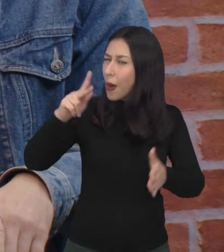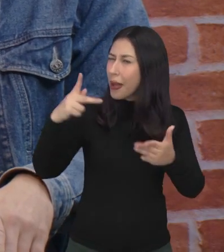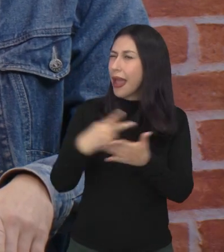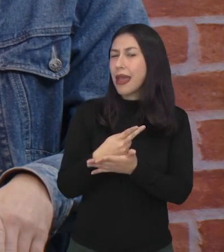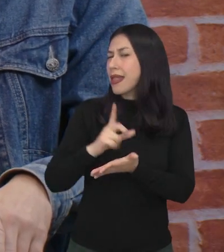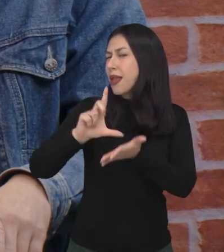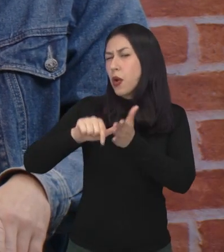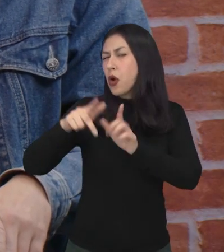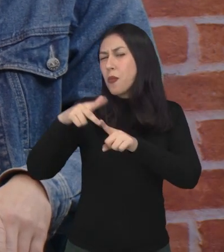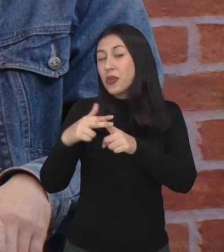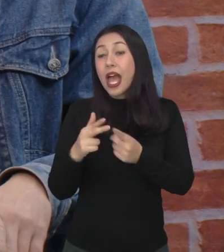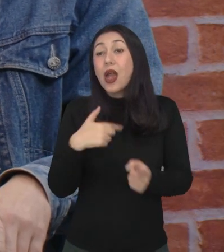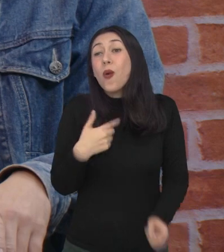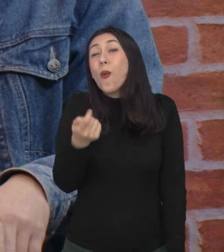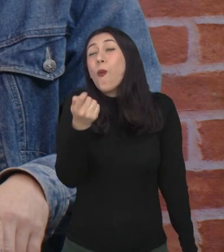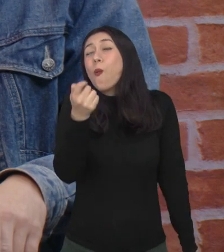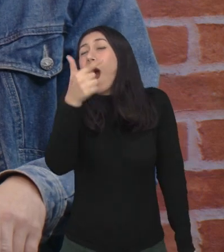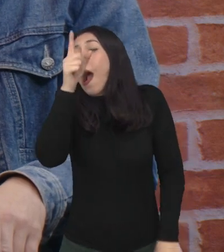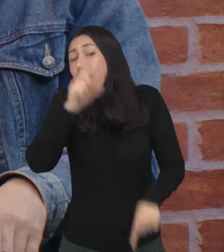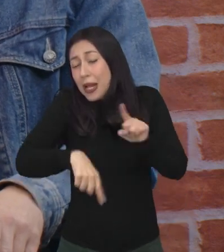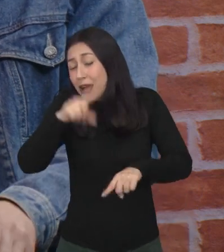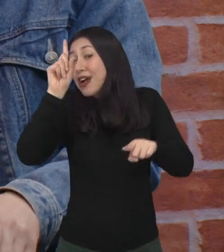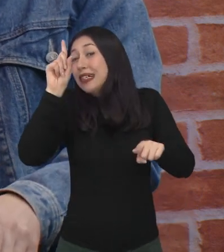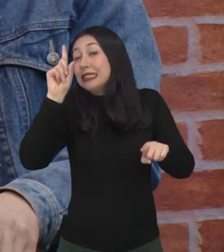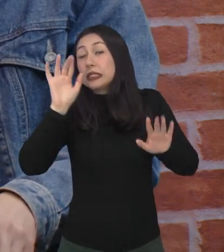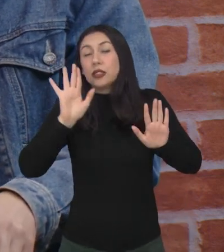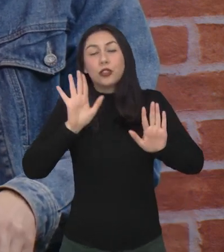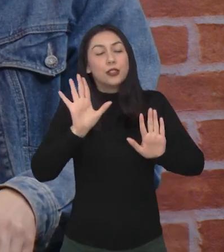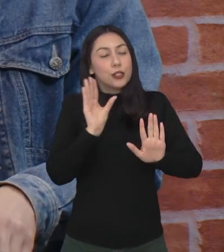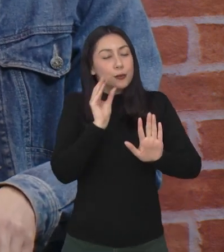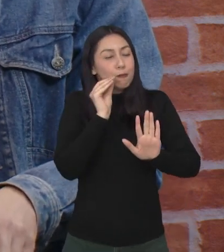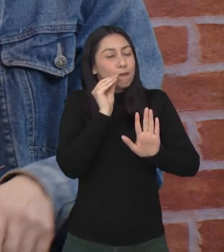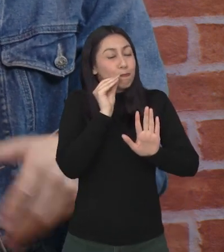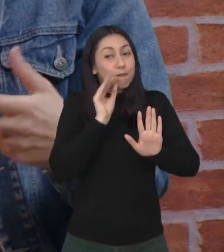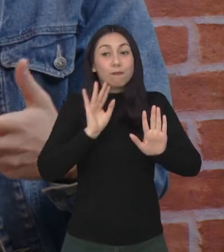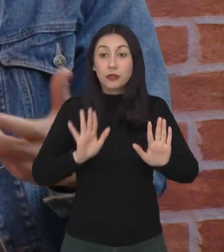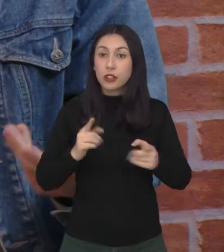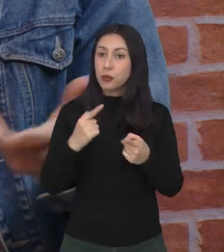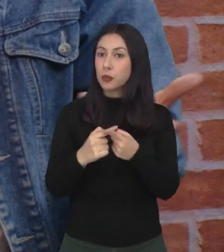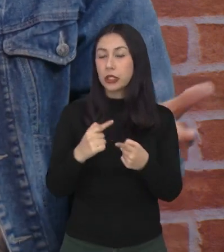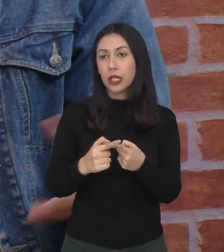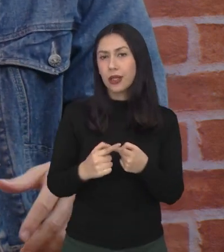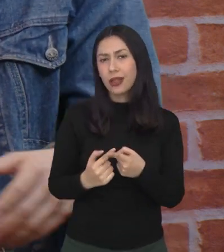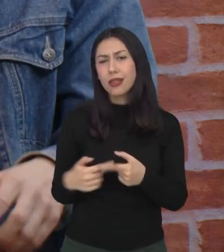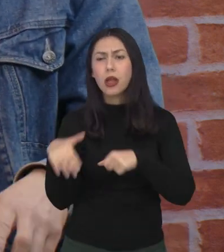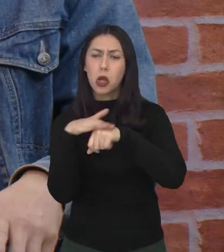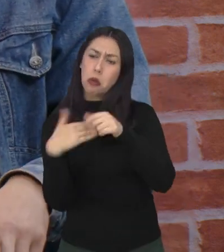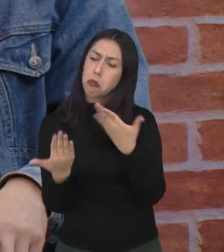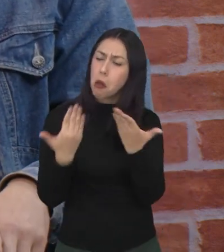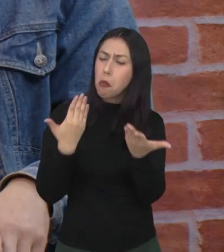o teu material. Tem gente que vai gostar mais, tem gente que vai gostar menos, mas, assim, no tom de chegar e detonar